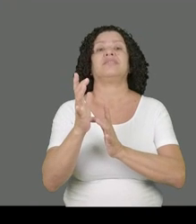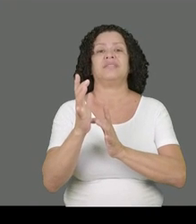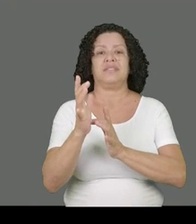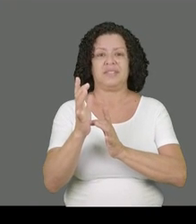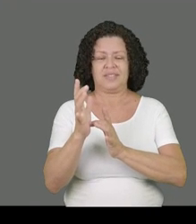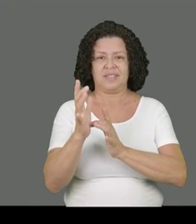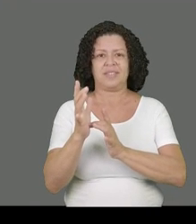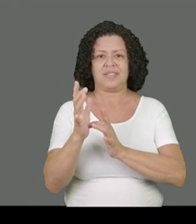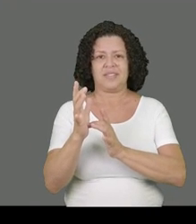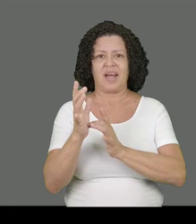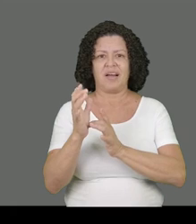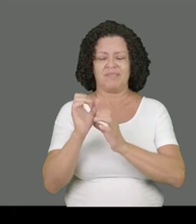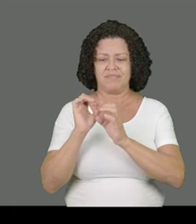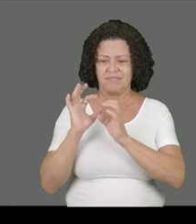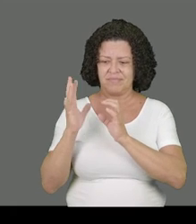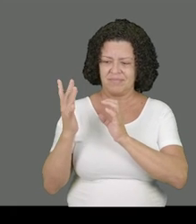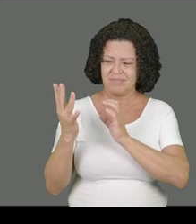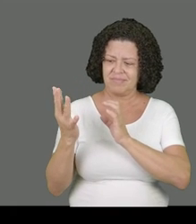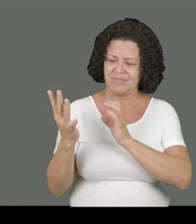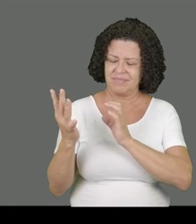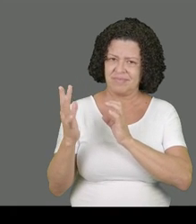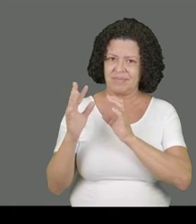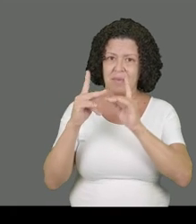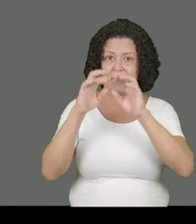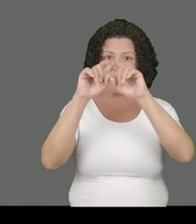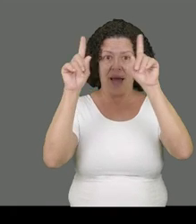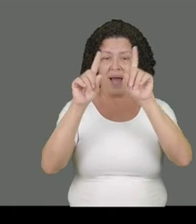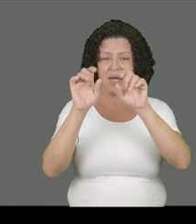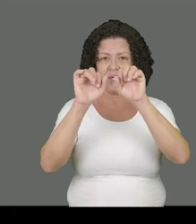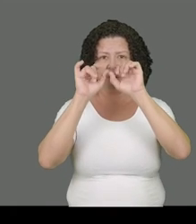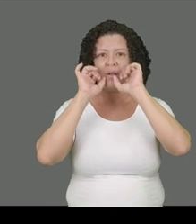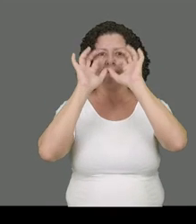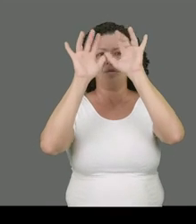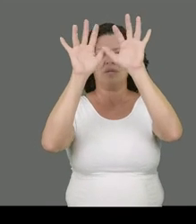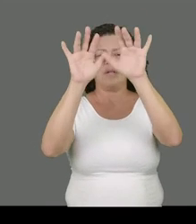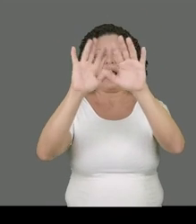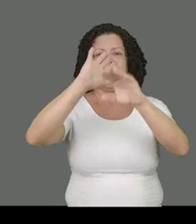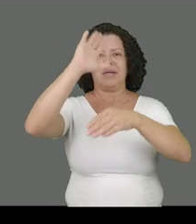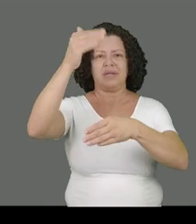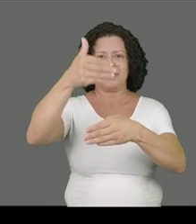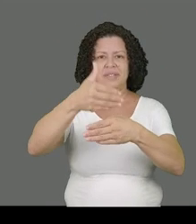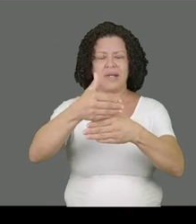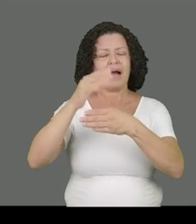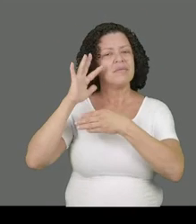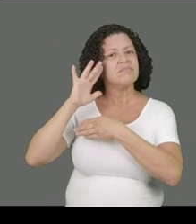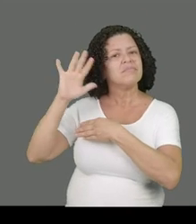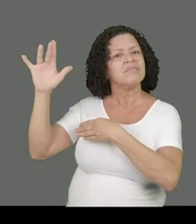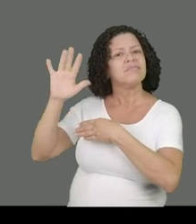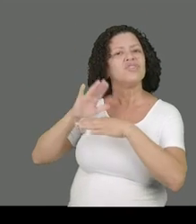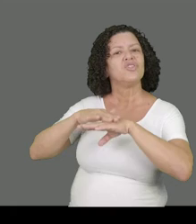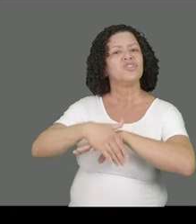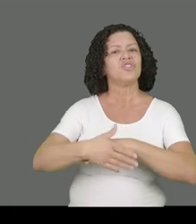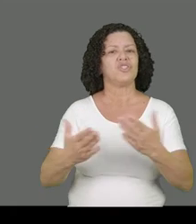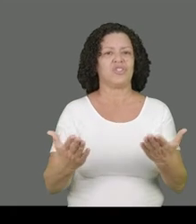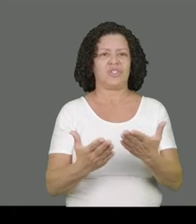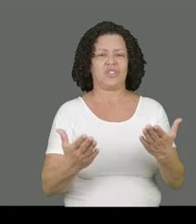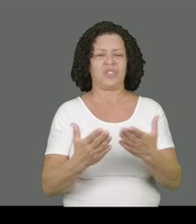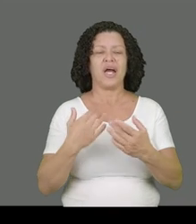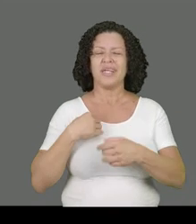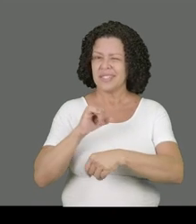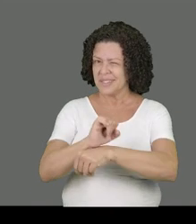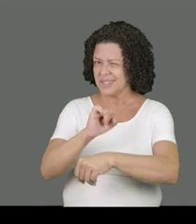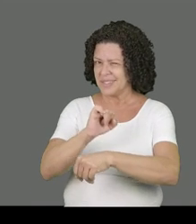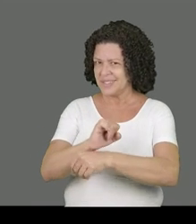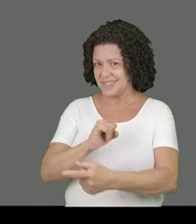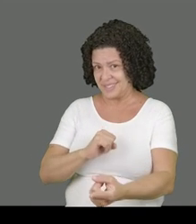Senhor Jesus Cristo nos envolva em paz, em luz e bênçãos. Encerramos a nossa reflexão da noite